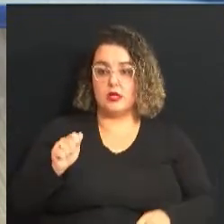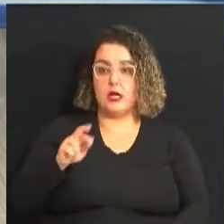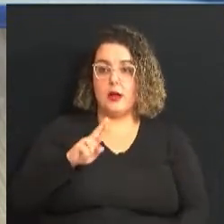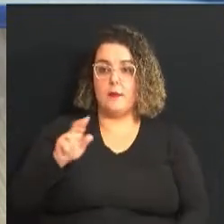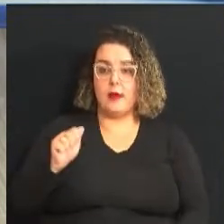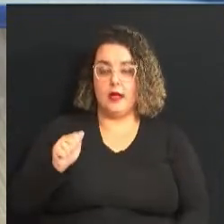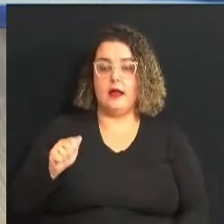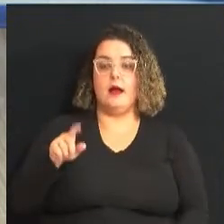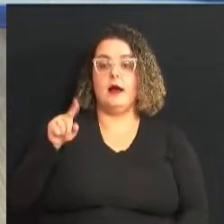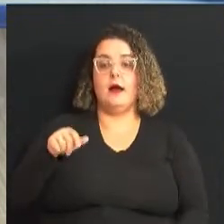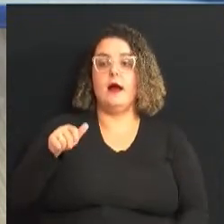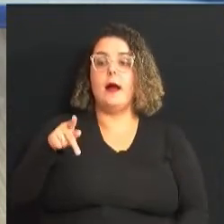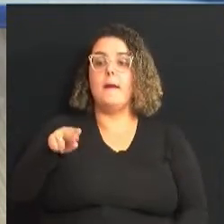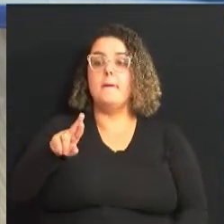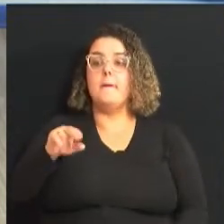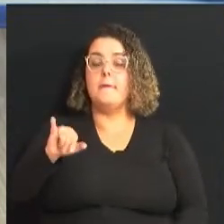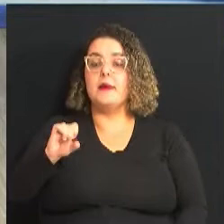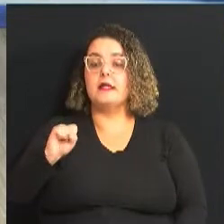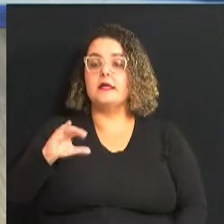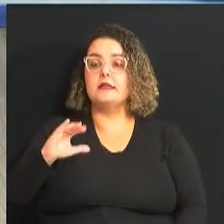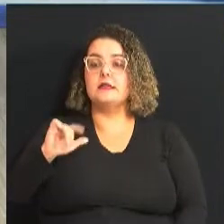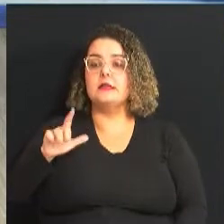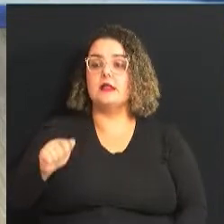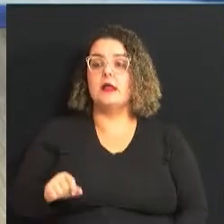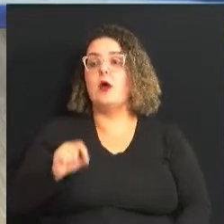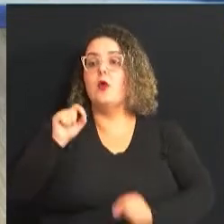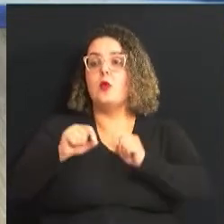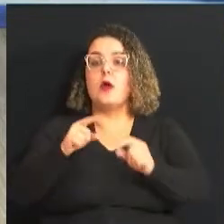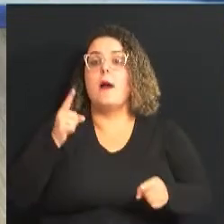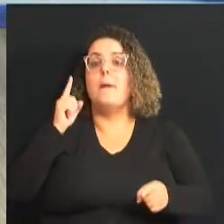o que é extremamente proibido